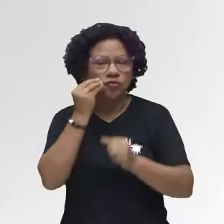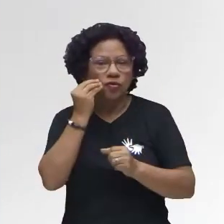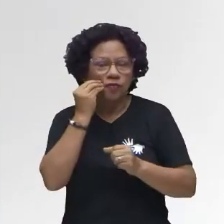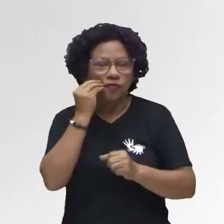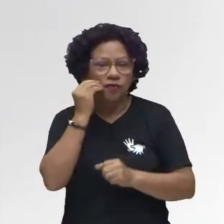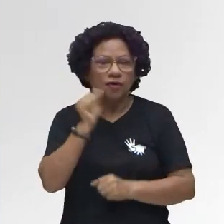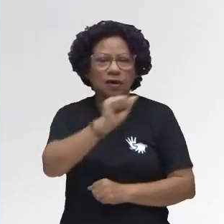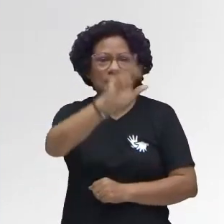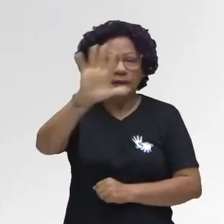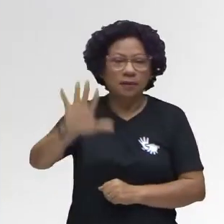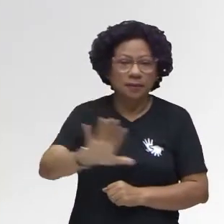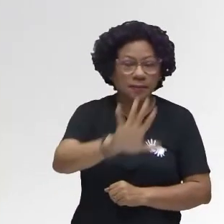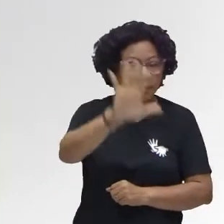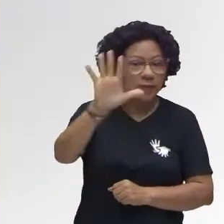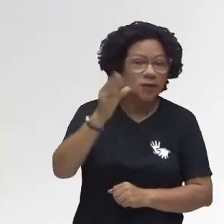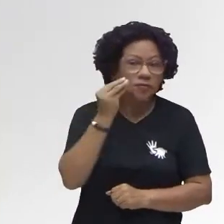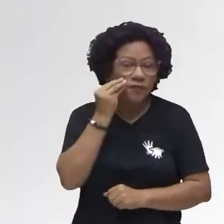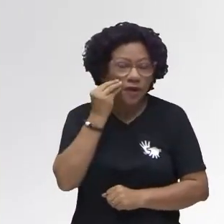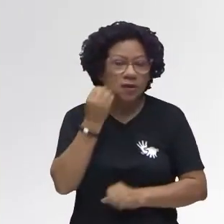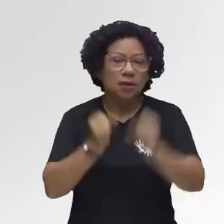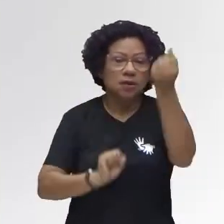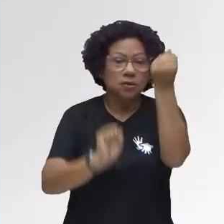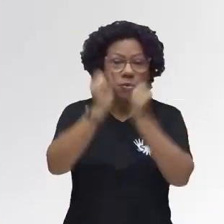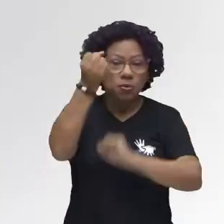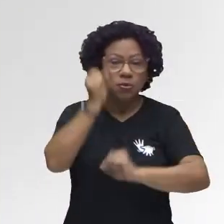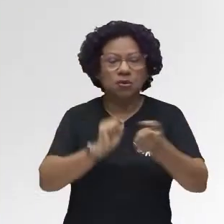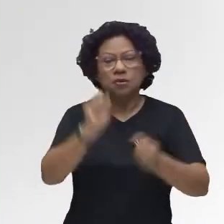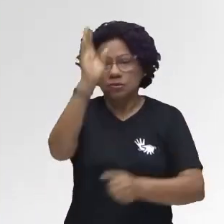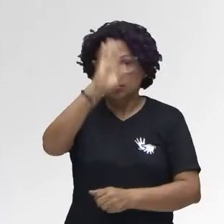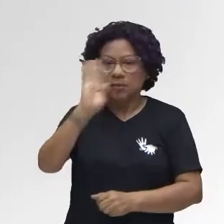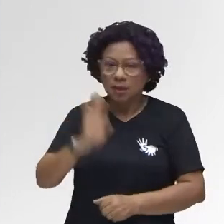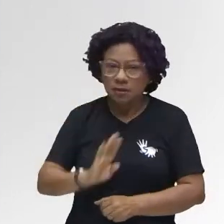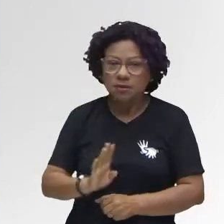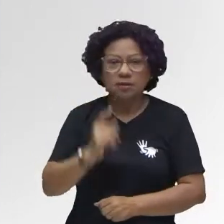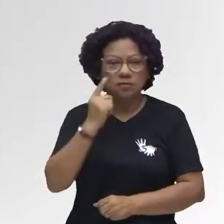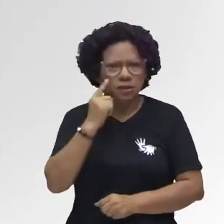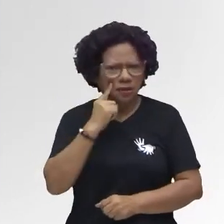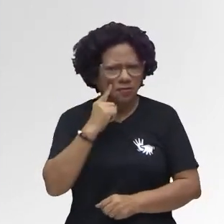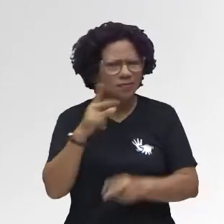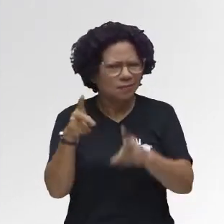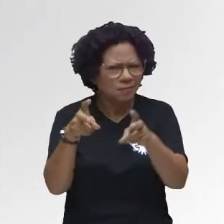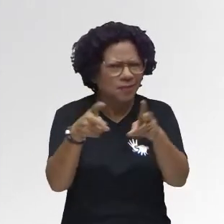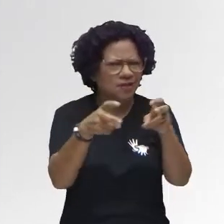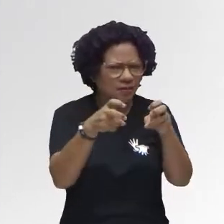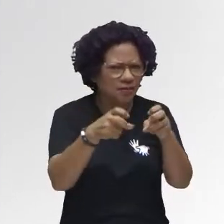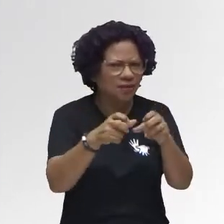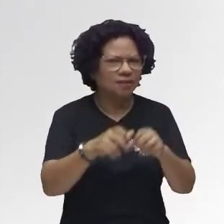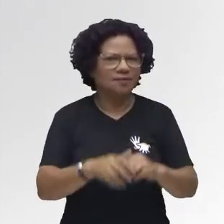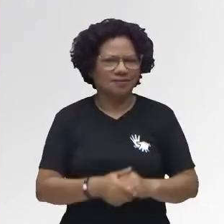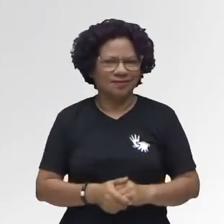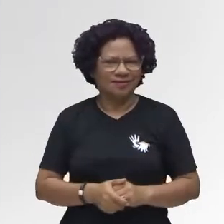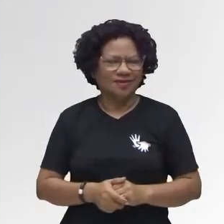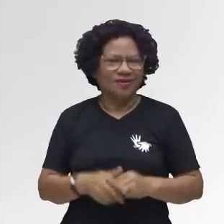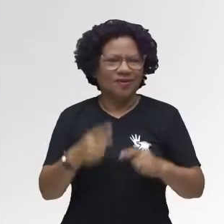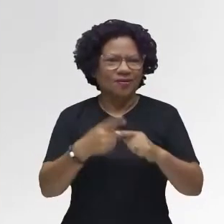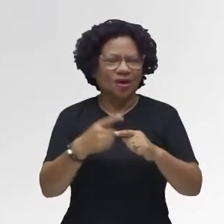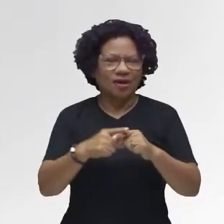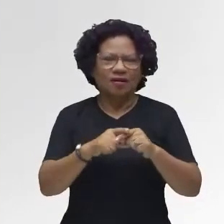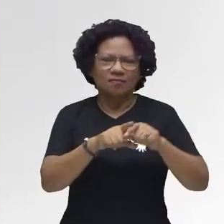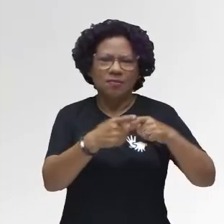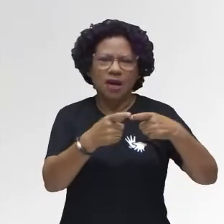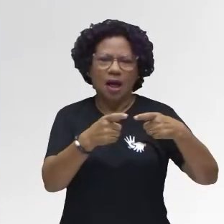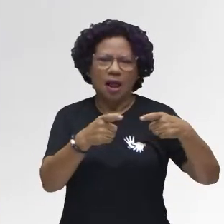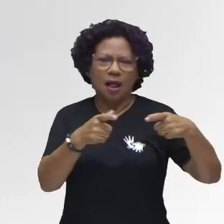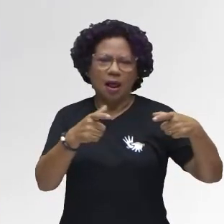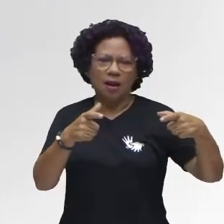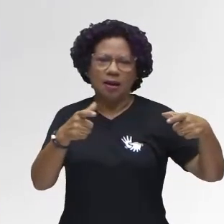da indústria no Brasil, que foi ela a grande causadora da nossa urbanização. O processo de